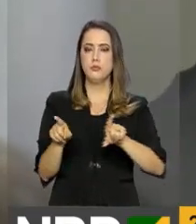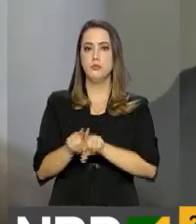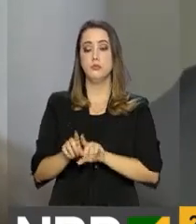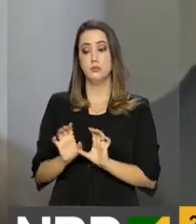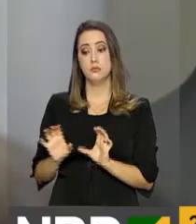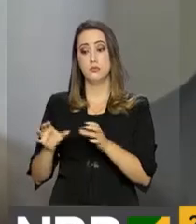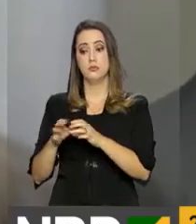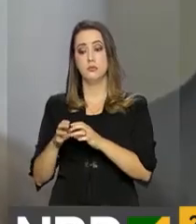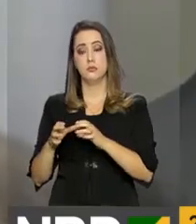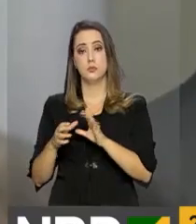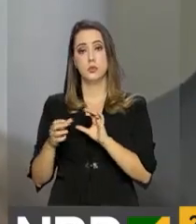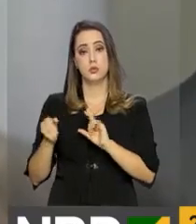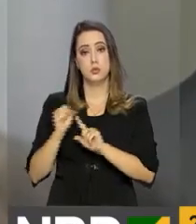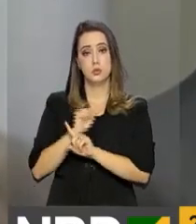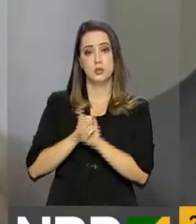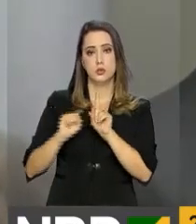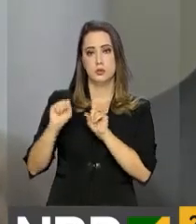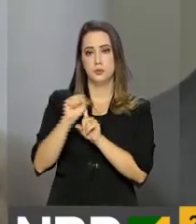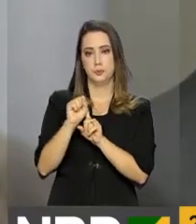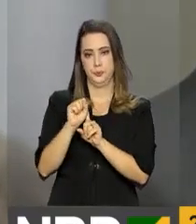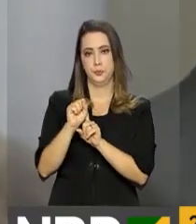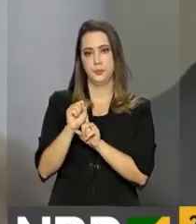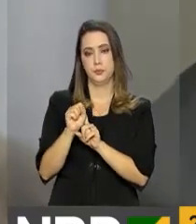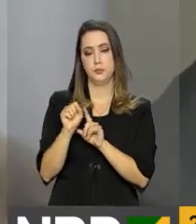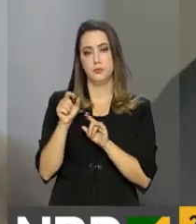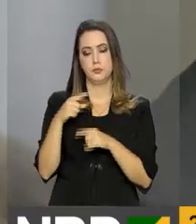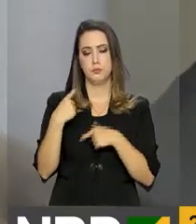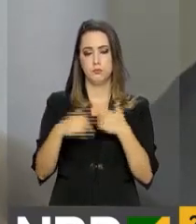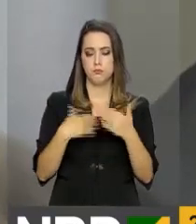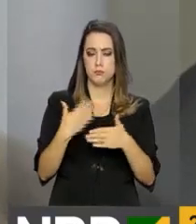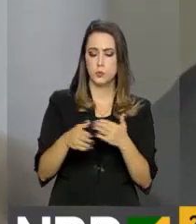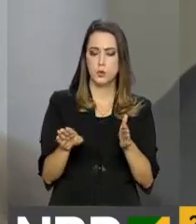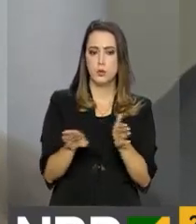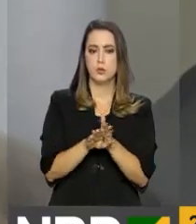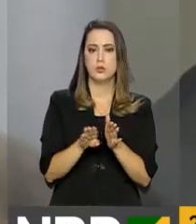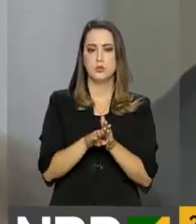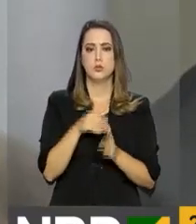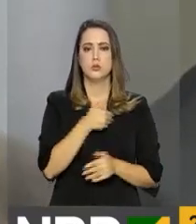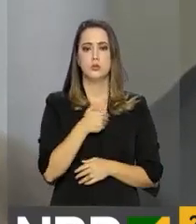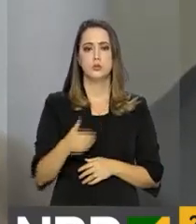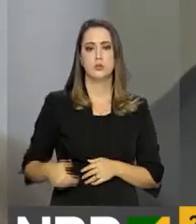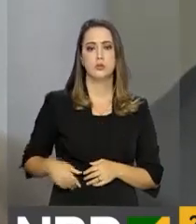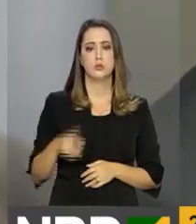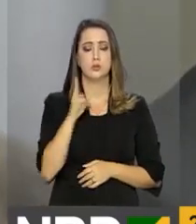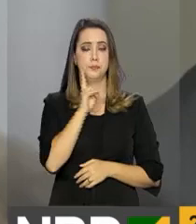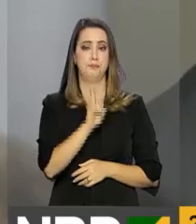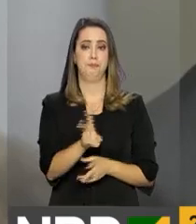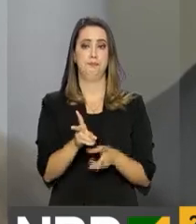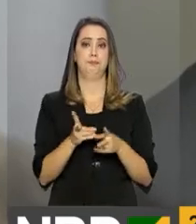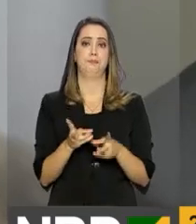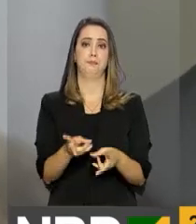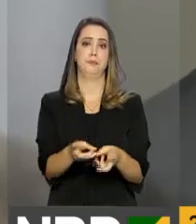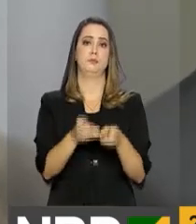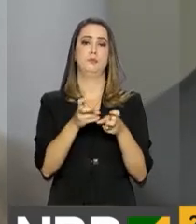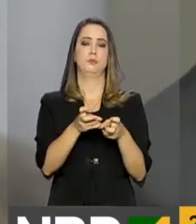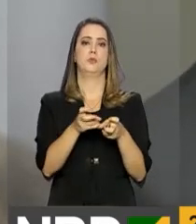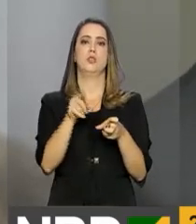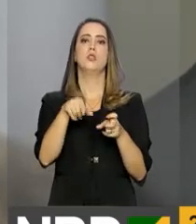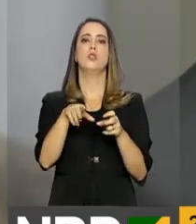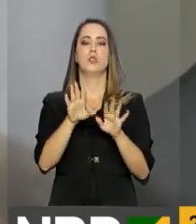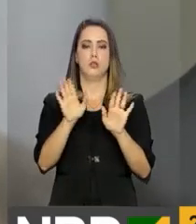sociedade, como revelarei mais adiante. E logo que chegamos ao governo, nós verificamos, e aqui